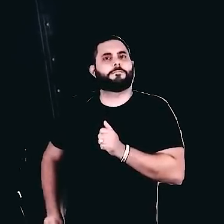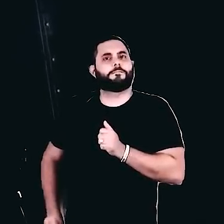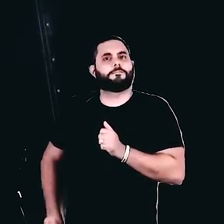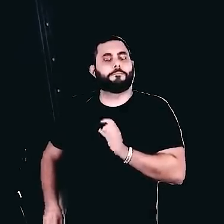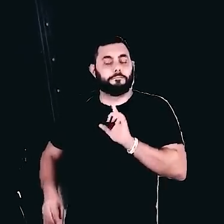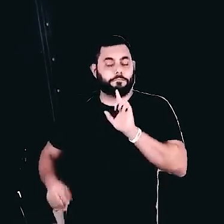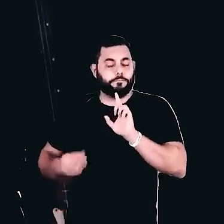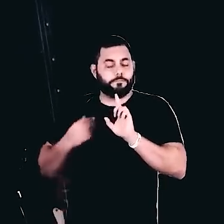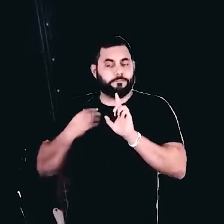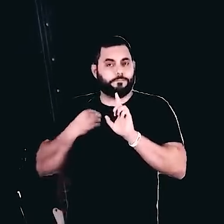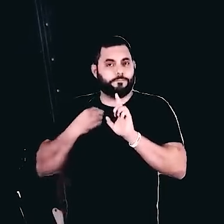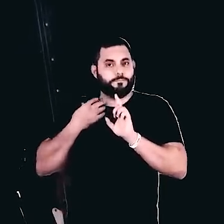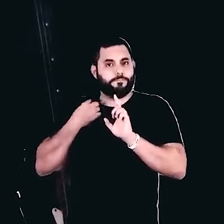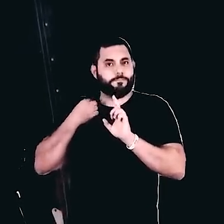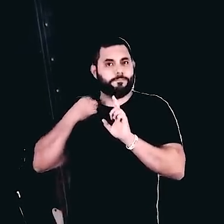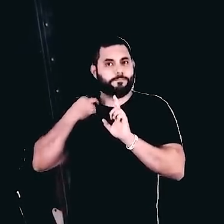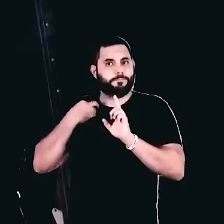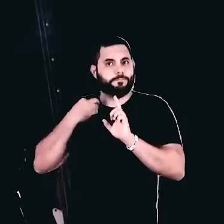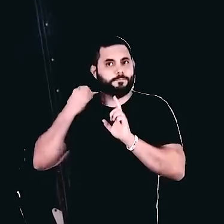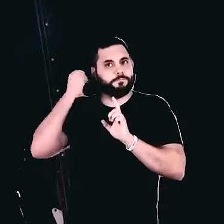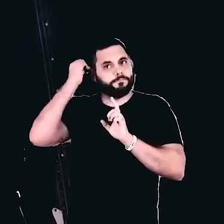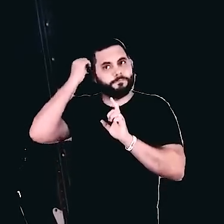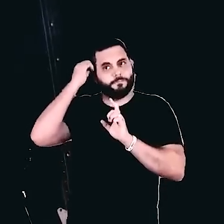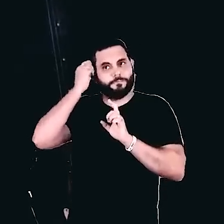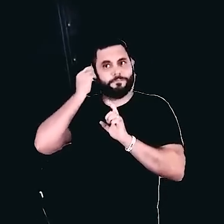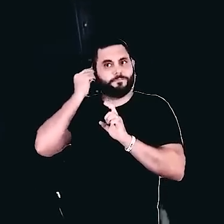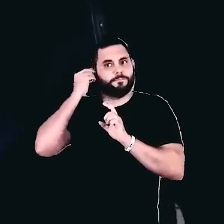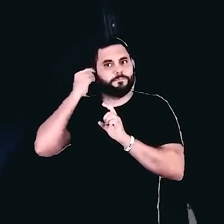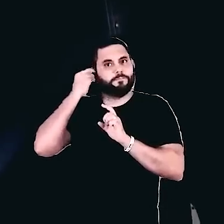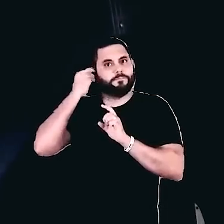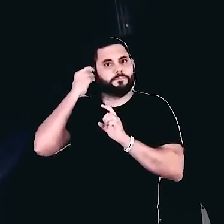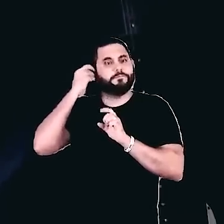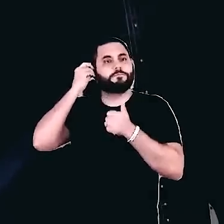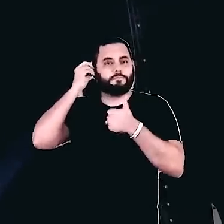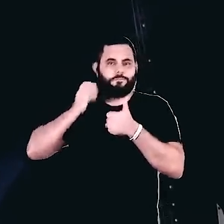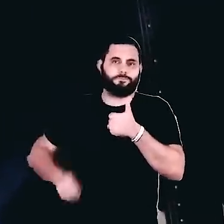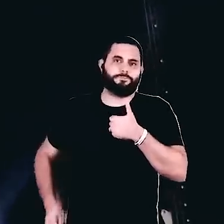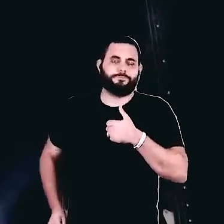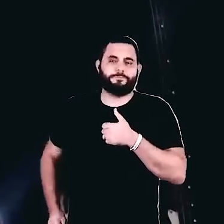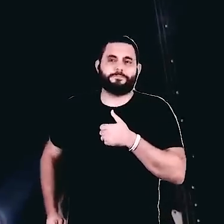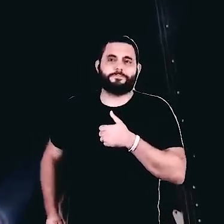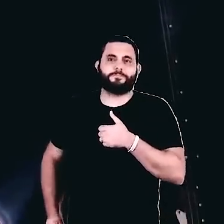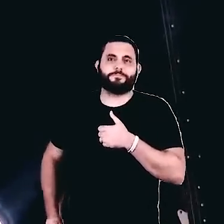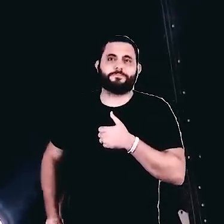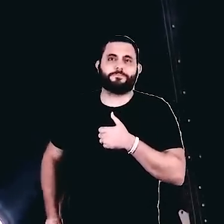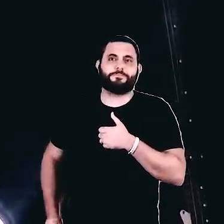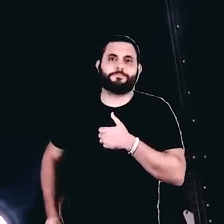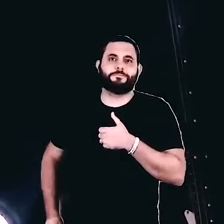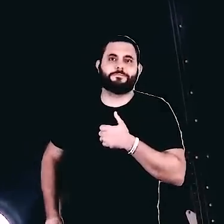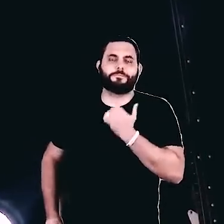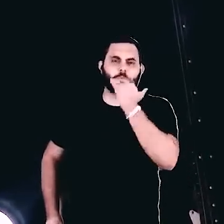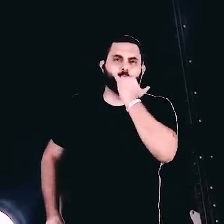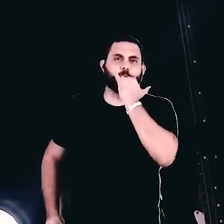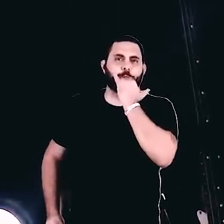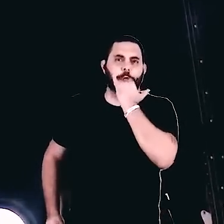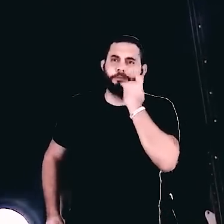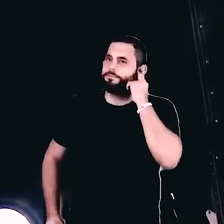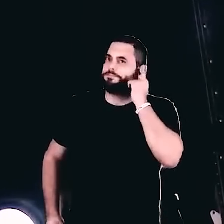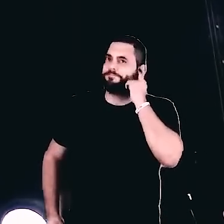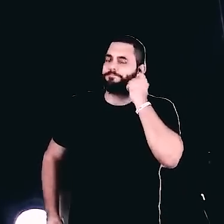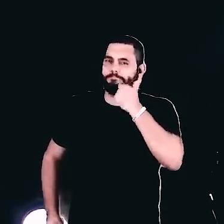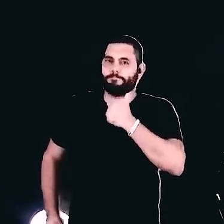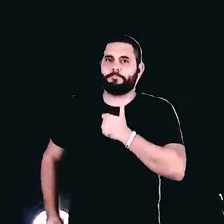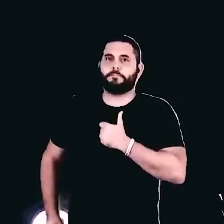uma ferramenta viva. Ele valia de 500 a 50 mil denários. Não tinha valor nenhum para a sociedade. Era